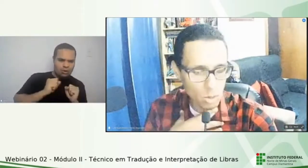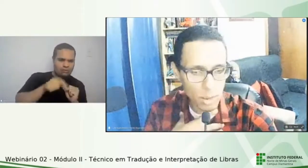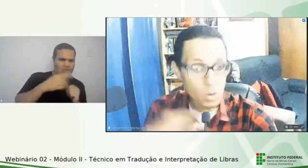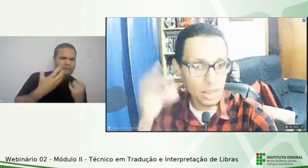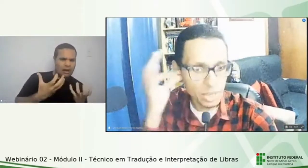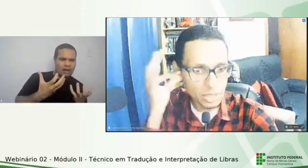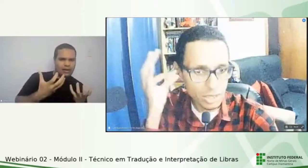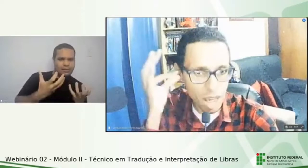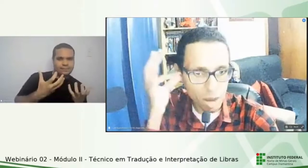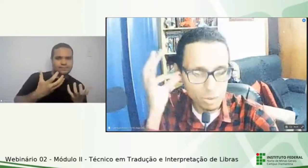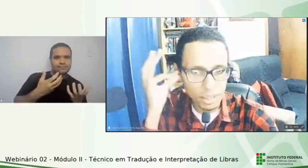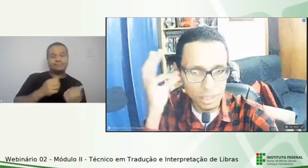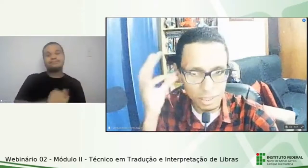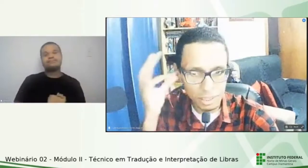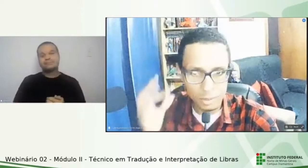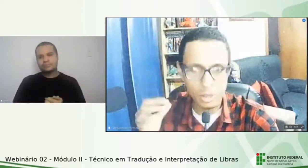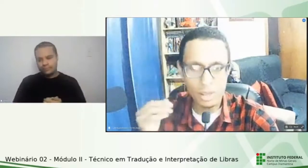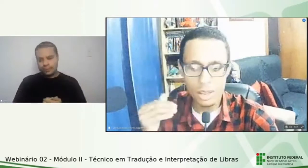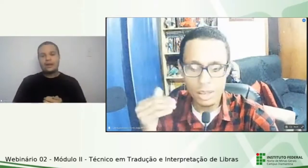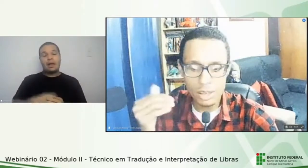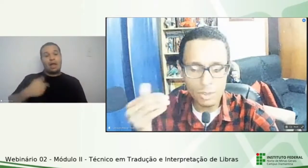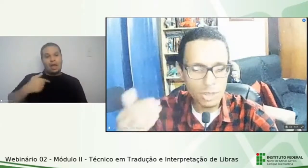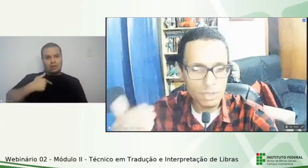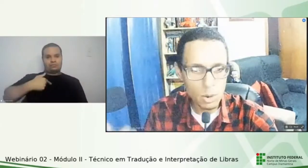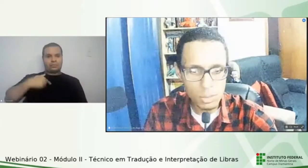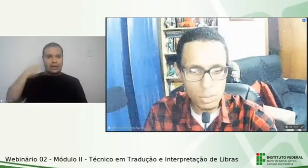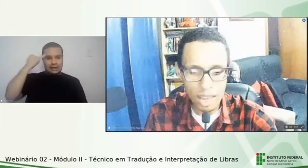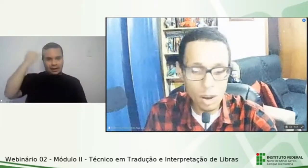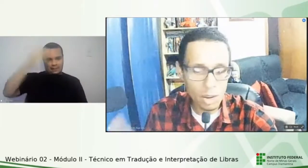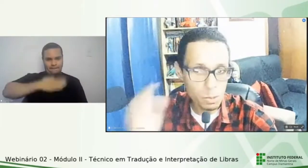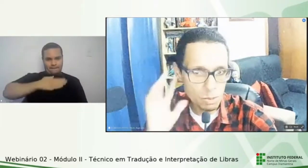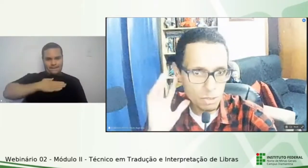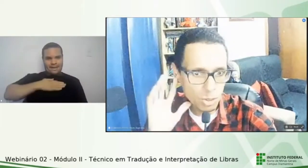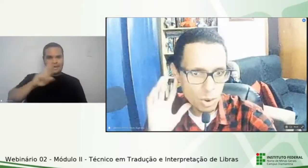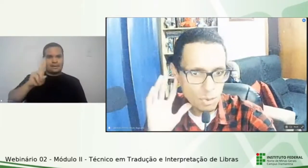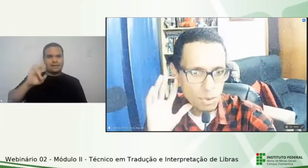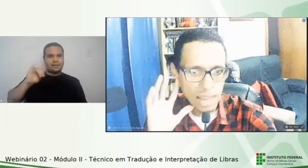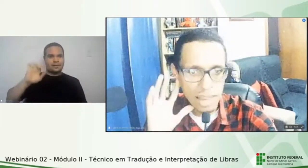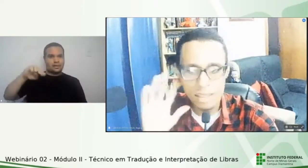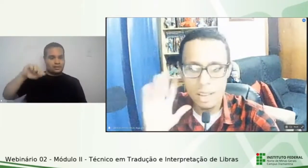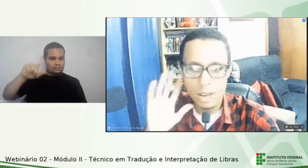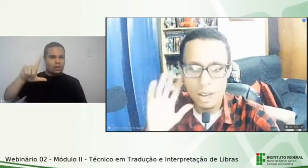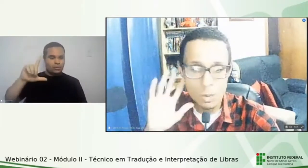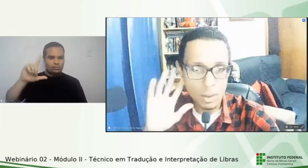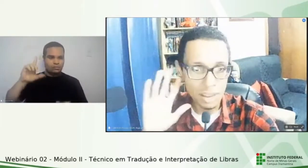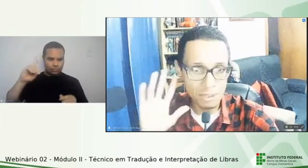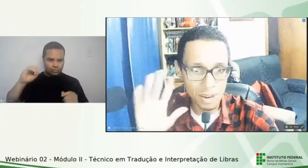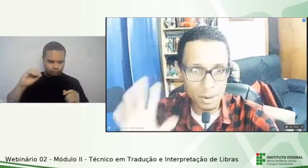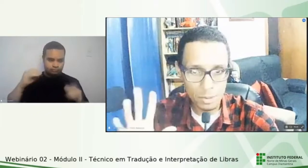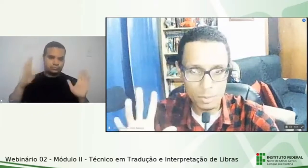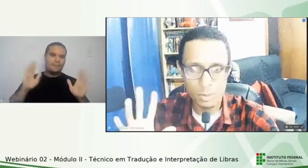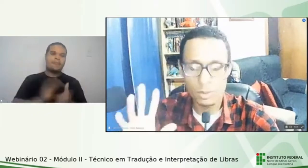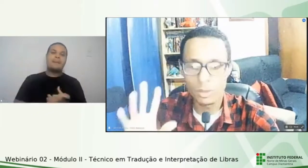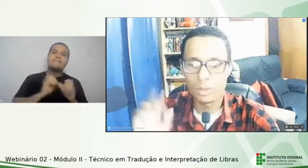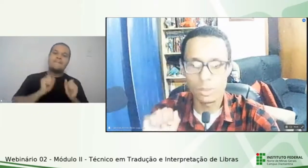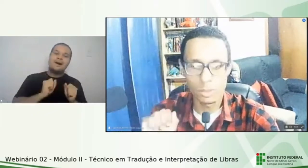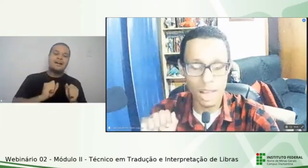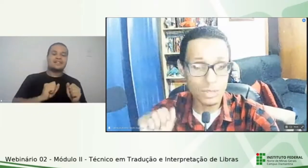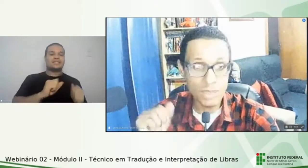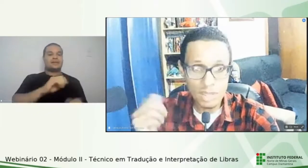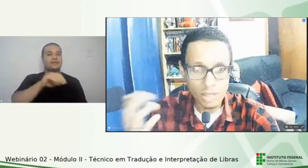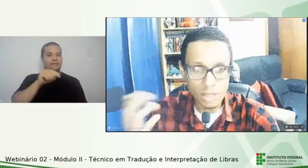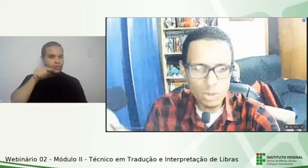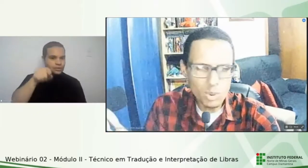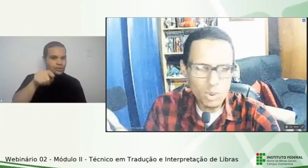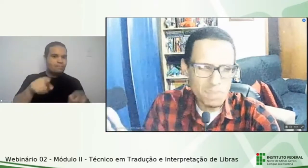penso eu, Reginaldo, falando, que você vai combinar. A hora que o professor falar um palavrão, às